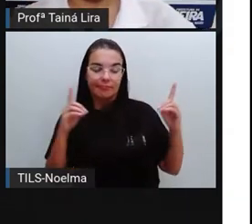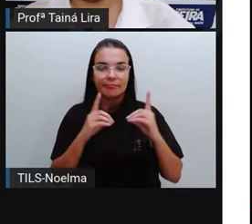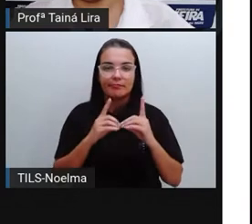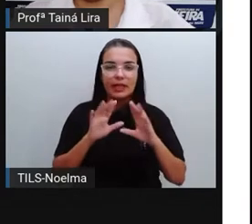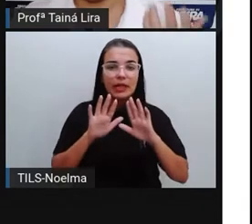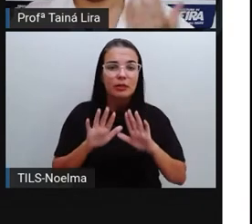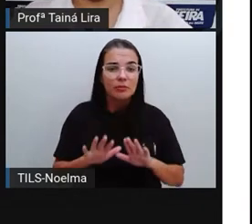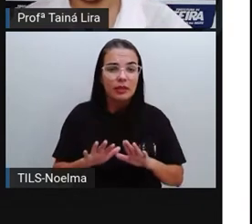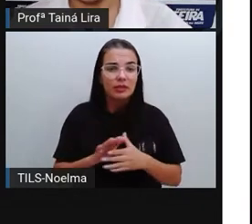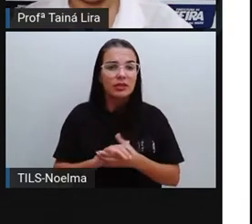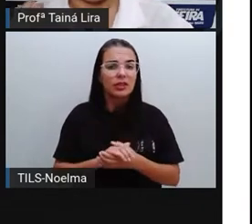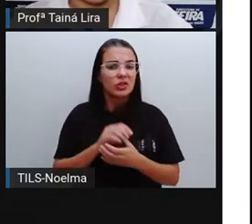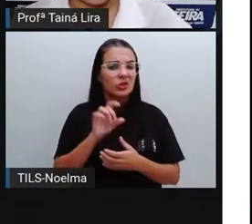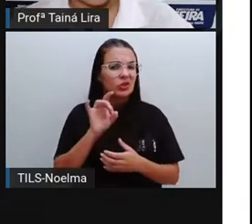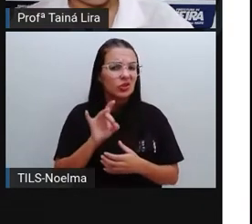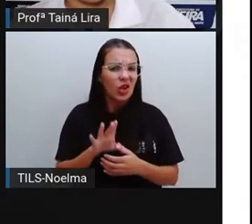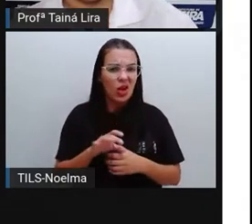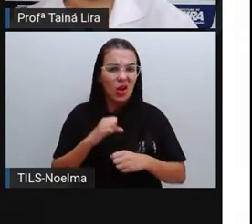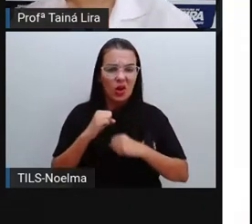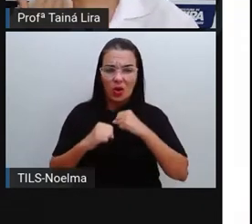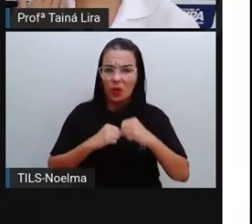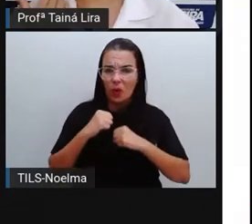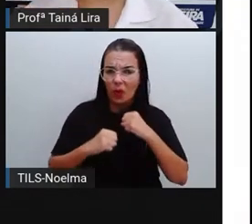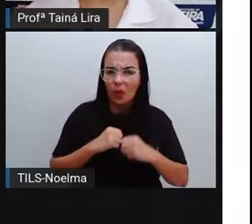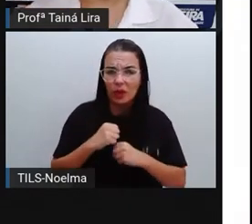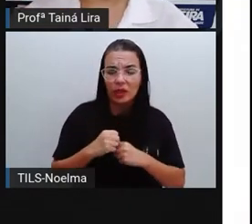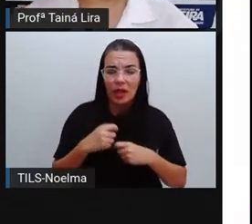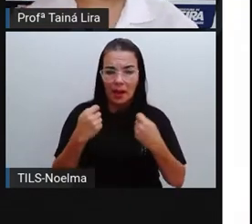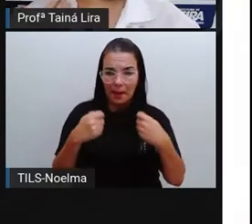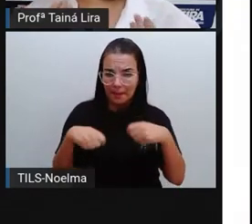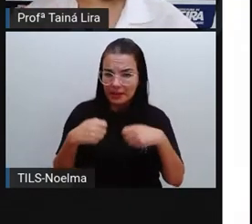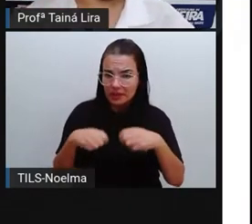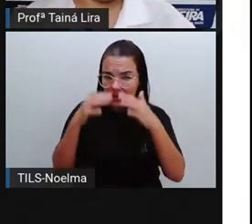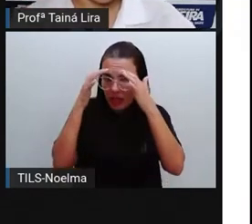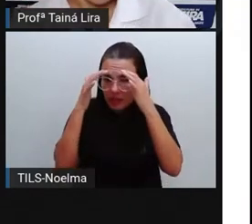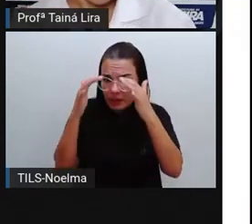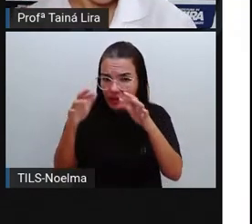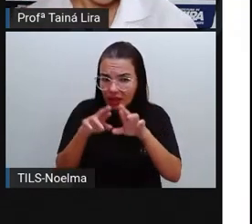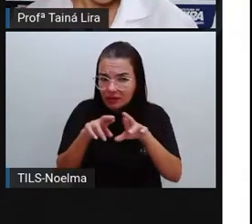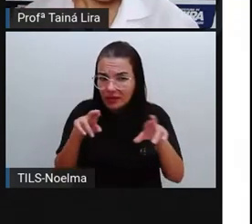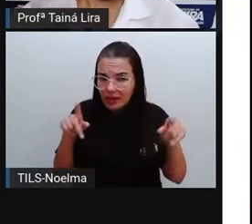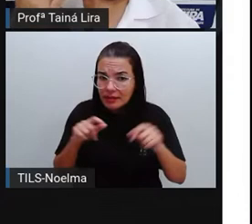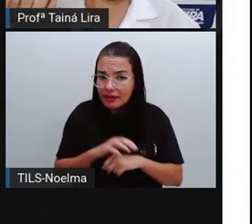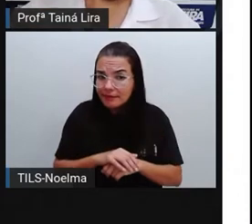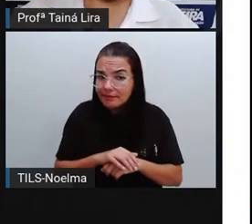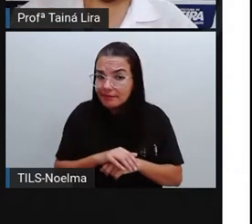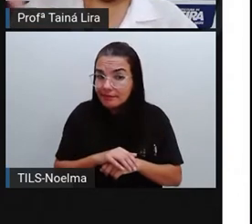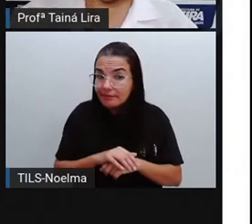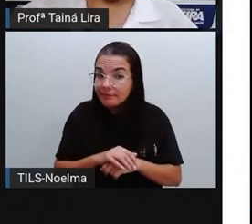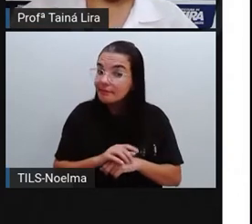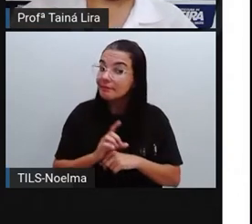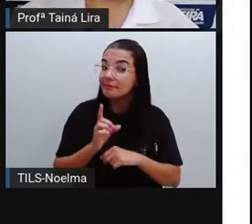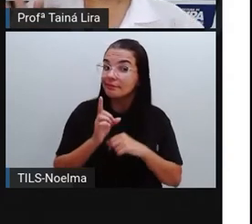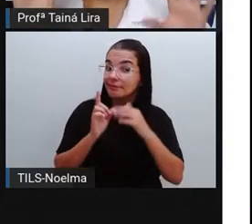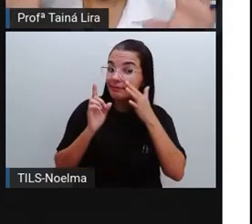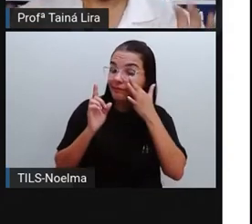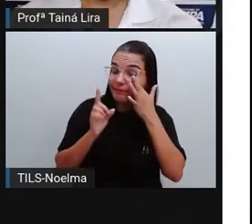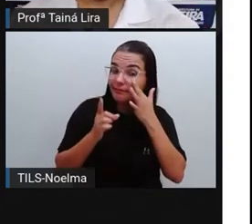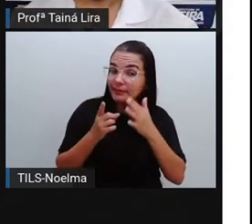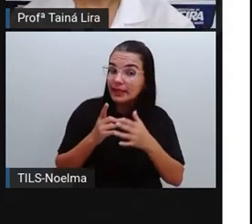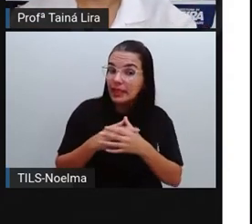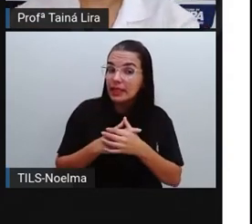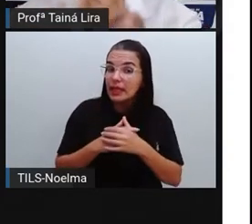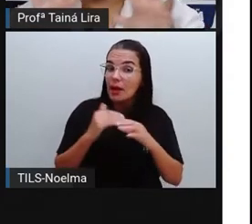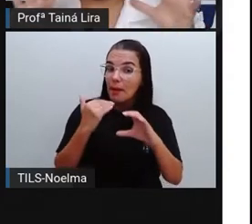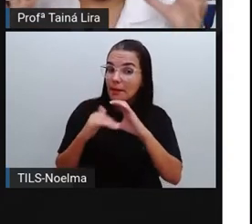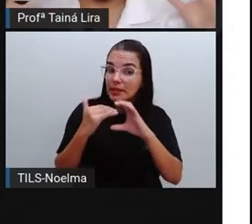gente, será que é só na corrida que a gente precisa respeitar as diferenças? É uma mensagem bem importante aí, mas será que a gente